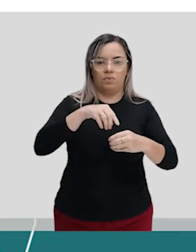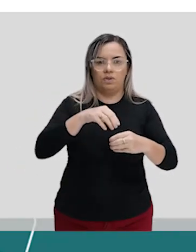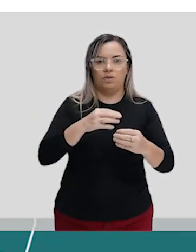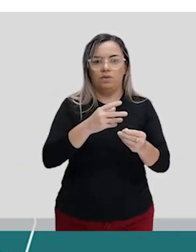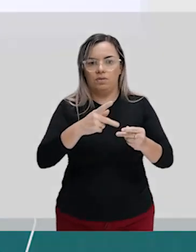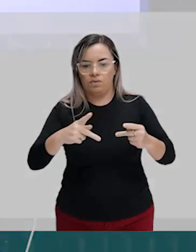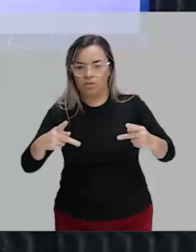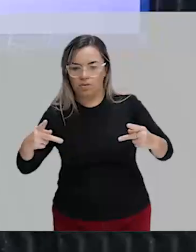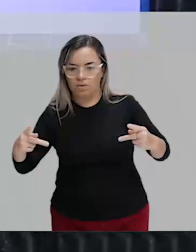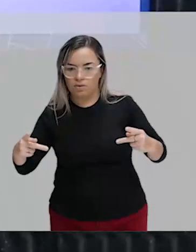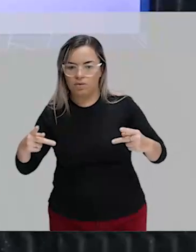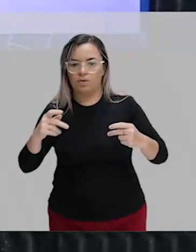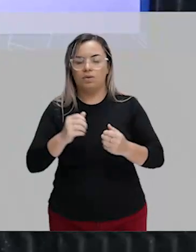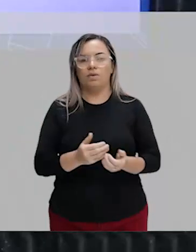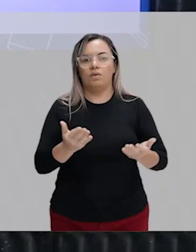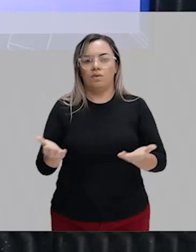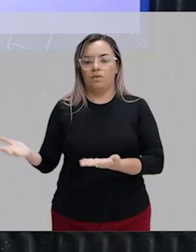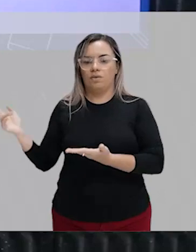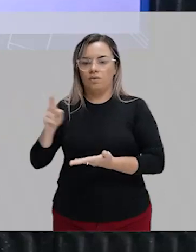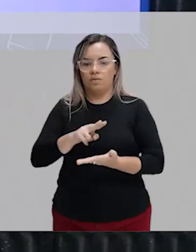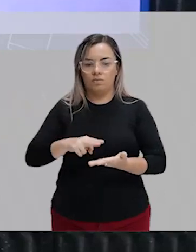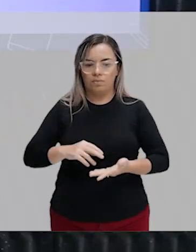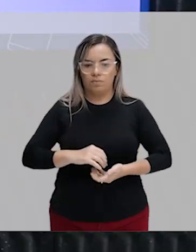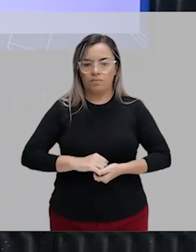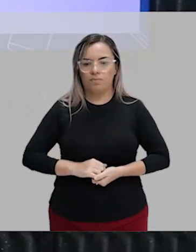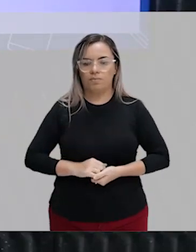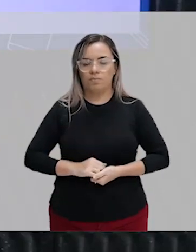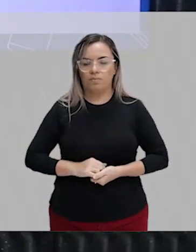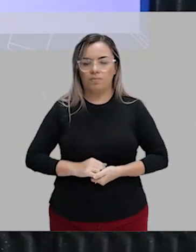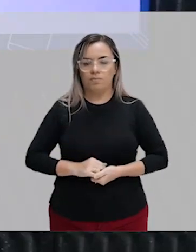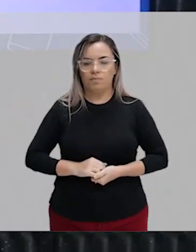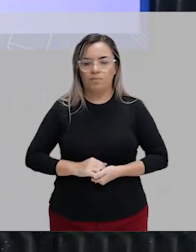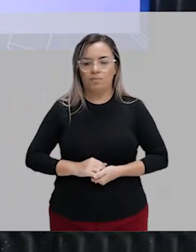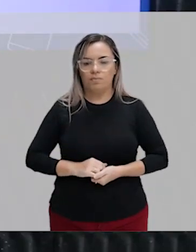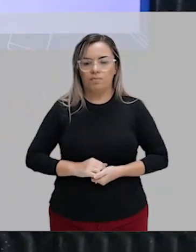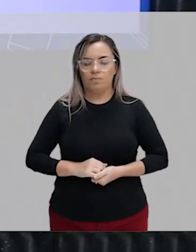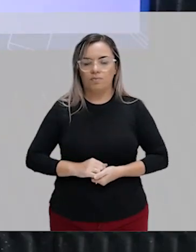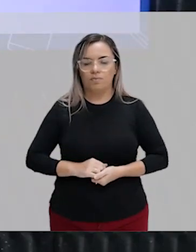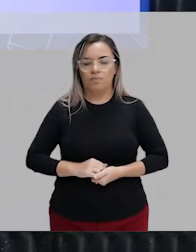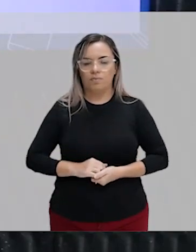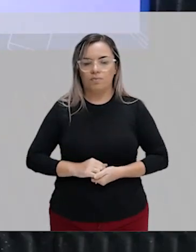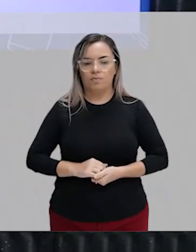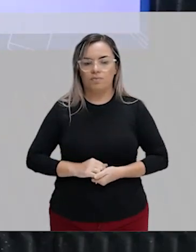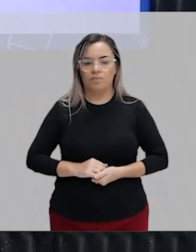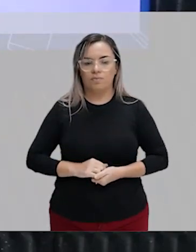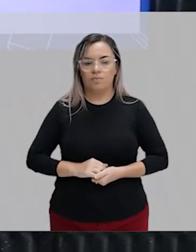ter dipeptídeos, eu vou ter tripeptídeos,